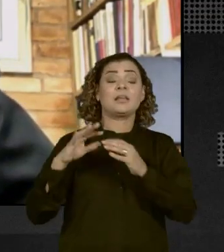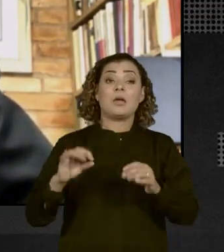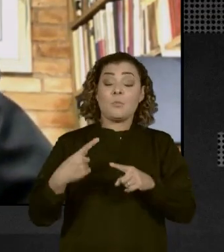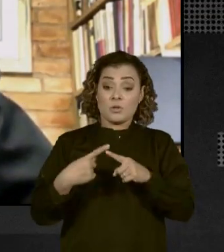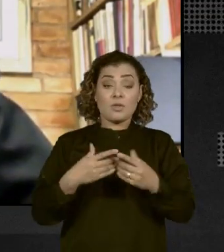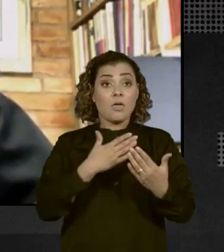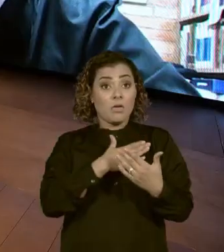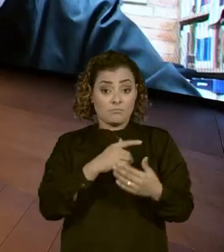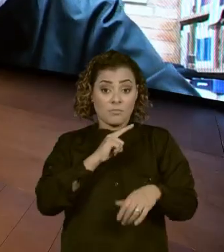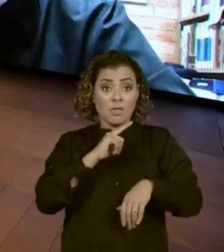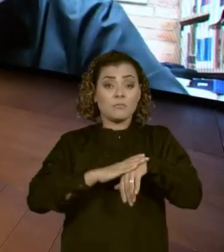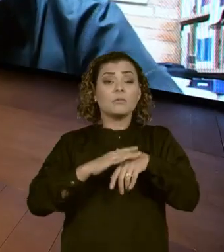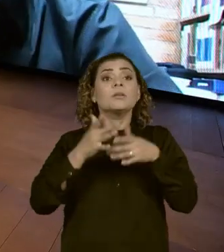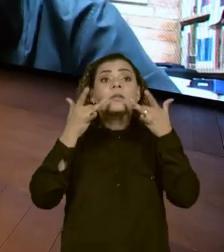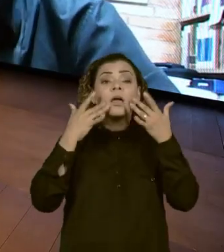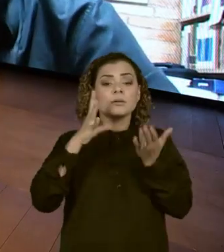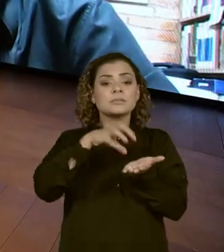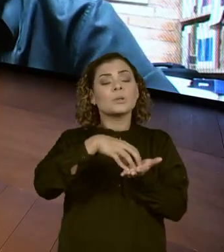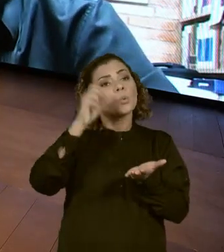Ele merece todas.